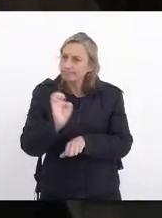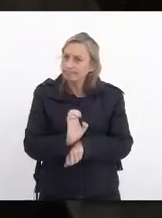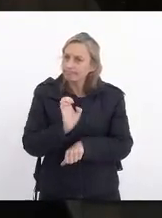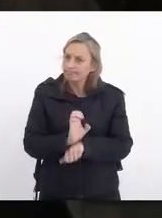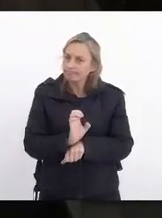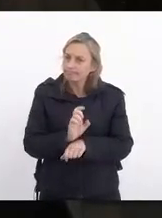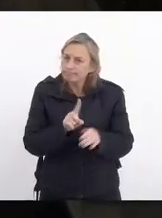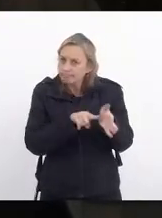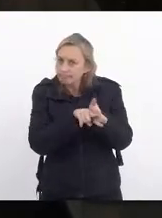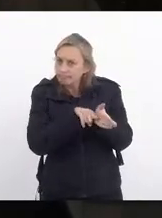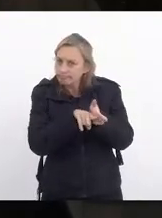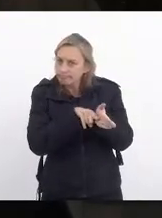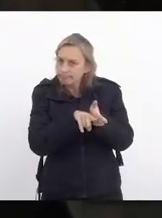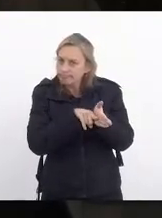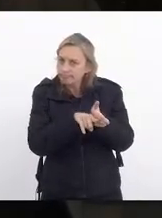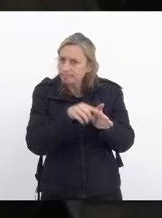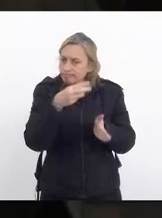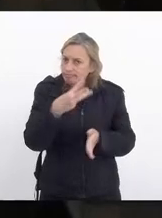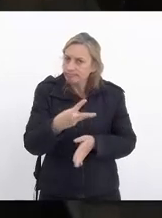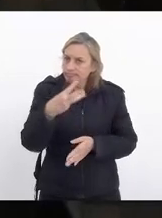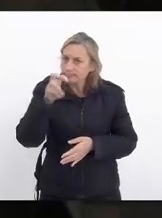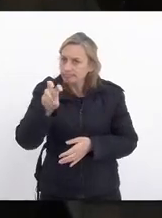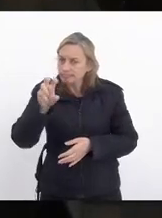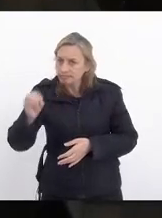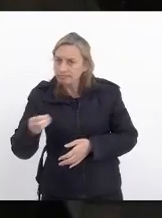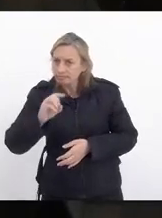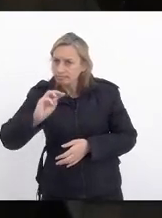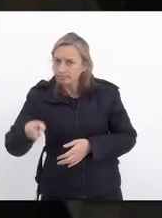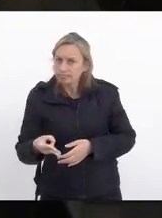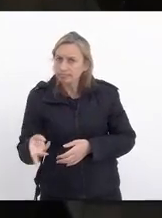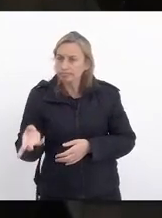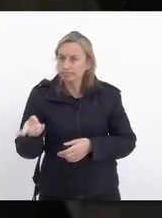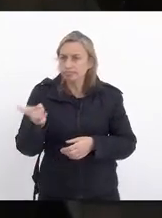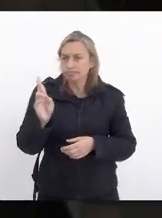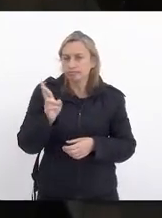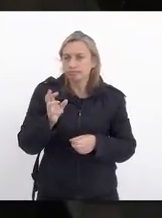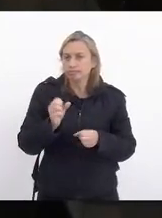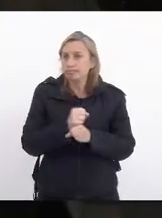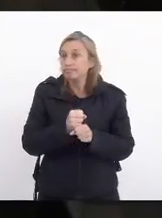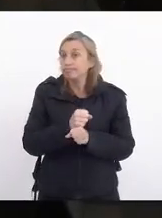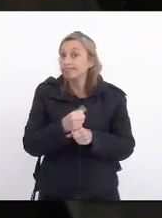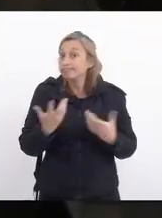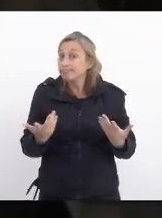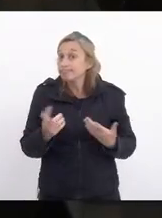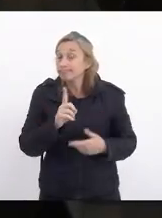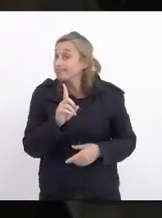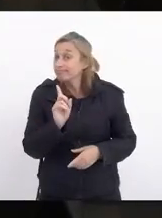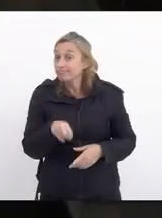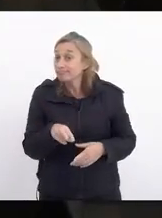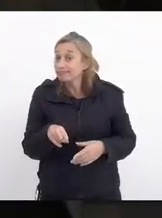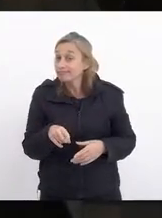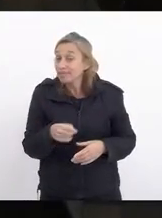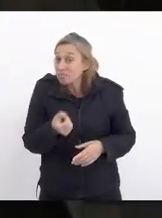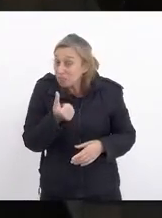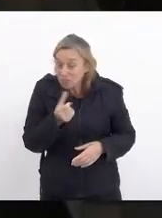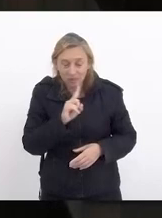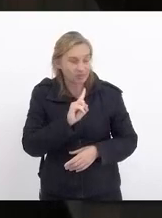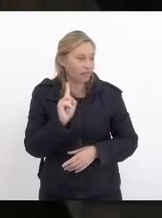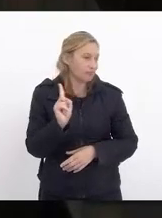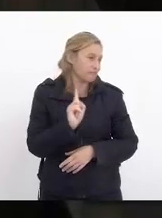estado fazer a fiscalização 350 milhões de reais por ano não é pouca